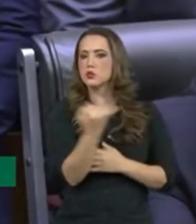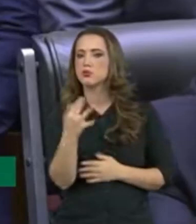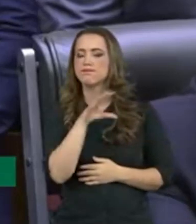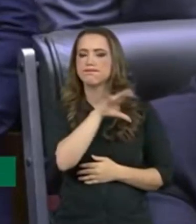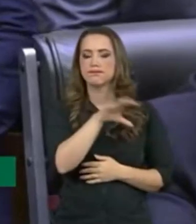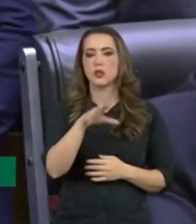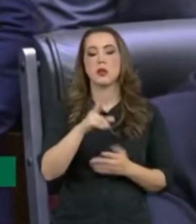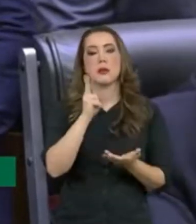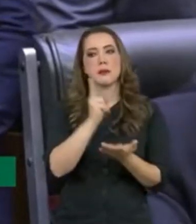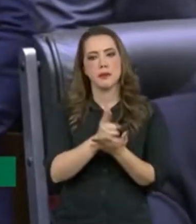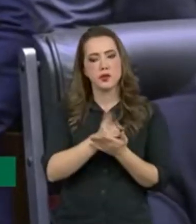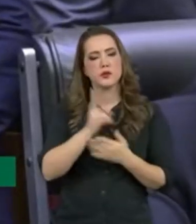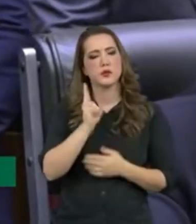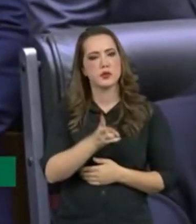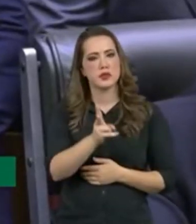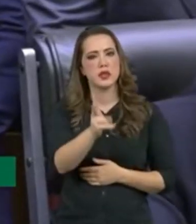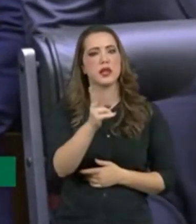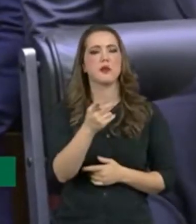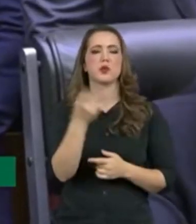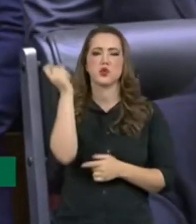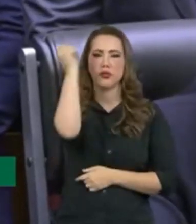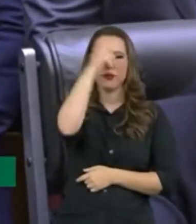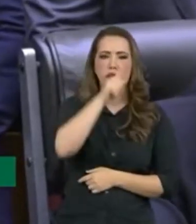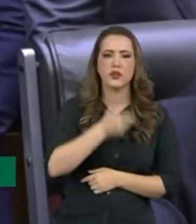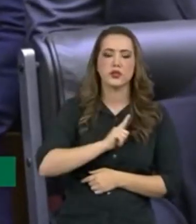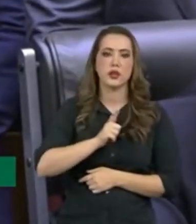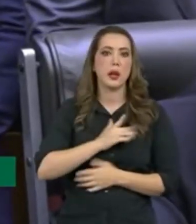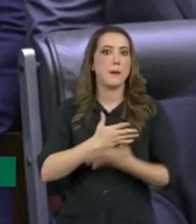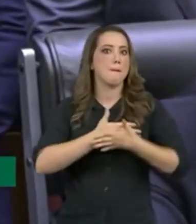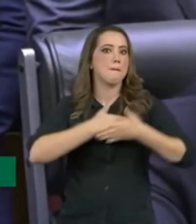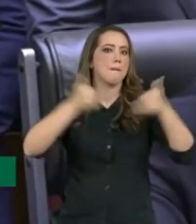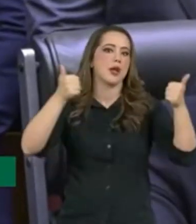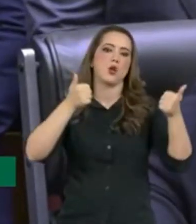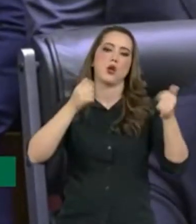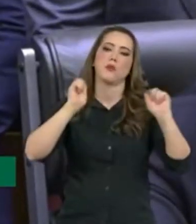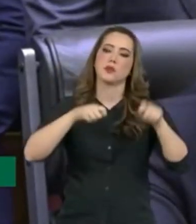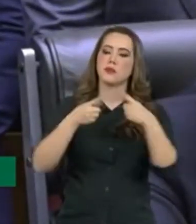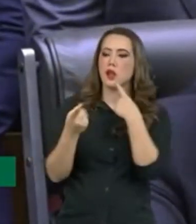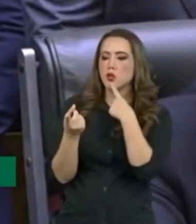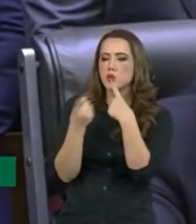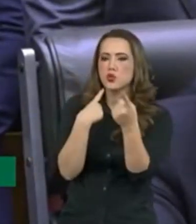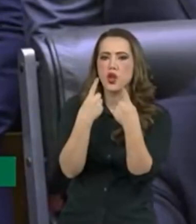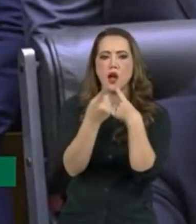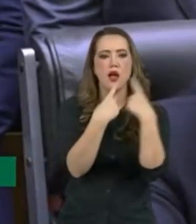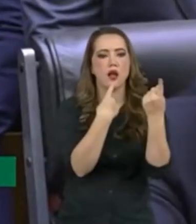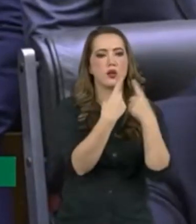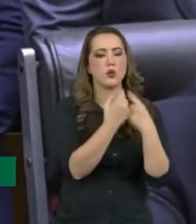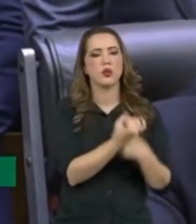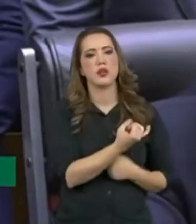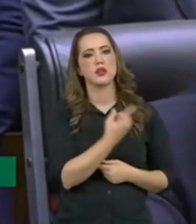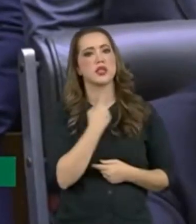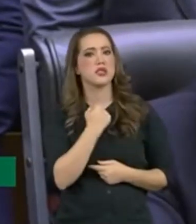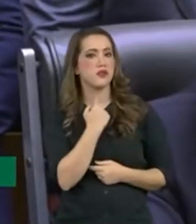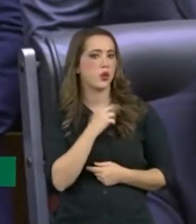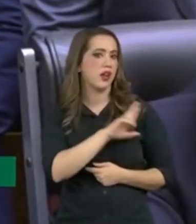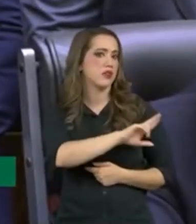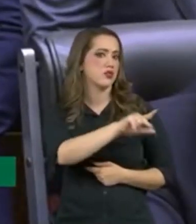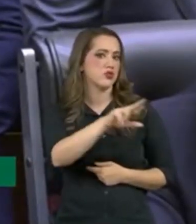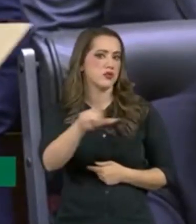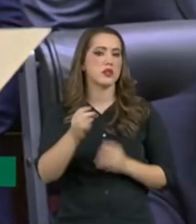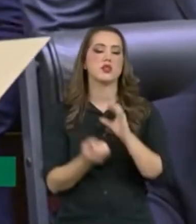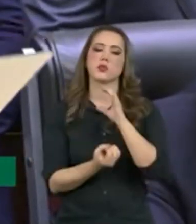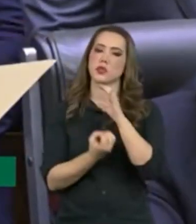de todas as suas limitações, é o melhor caminho para o diálogo entre os interesses divergentes para a